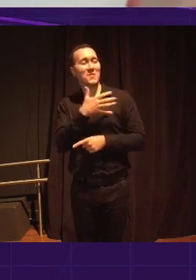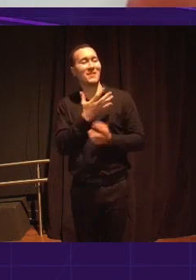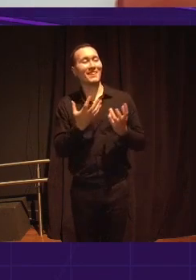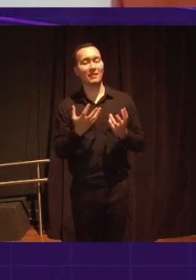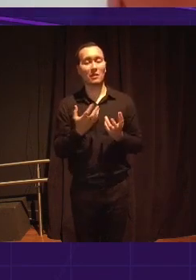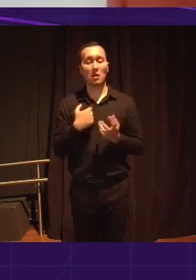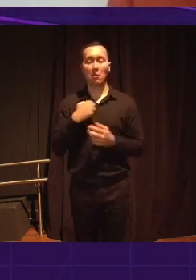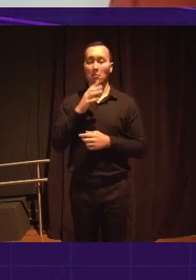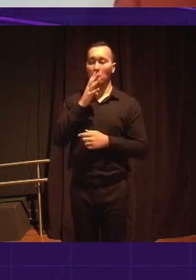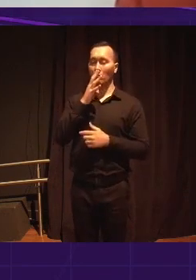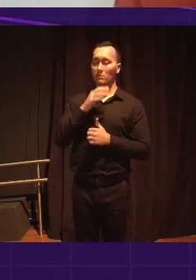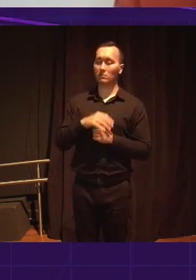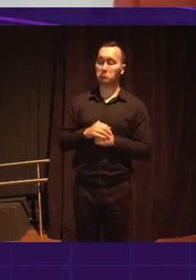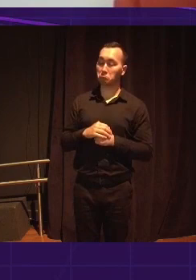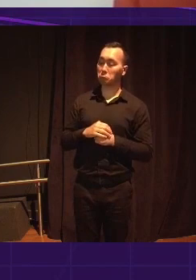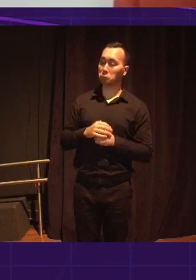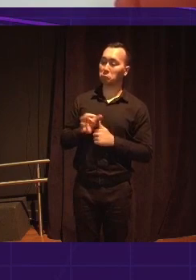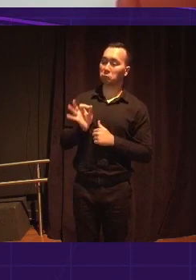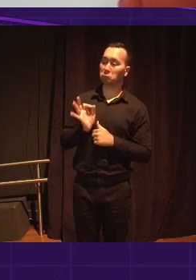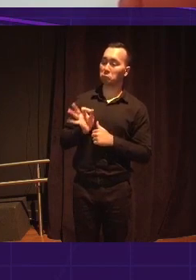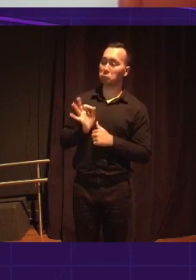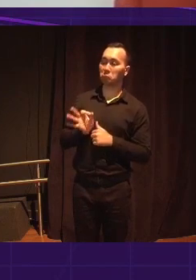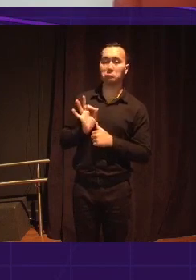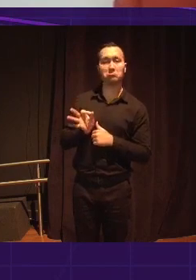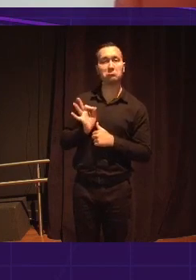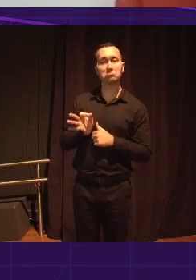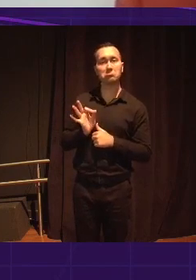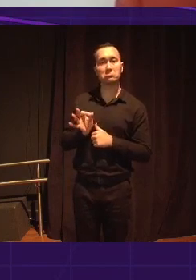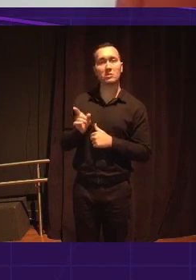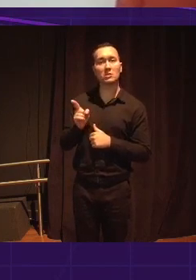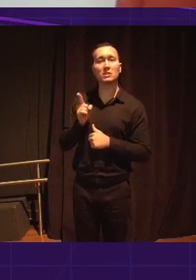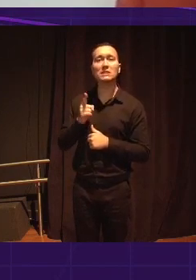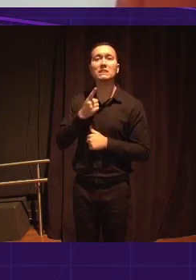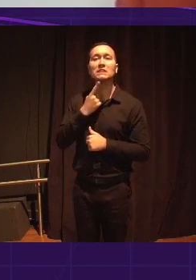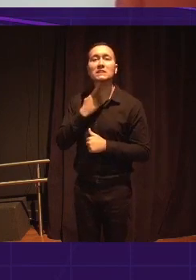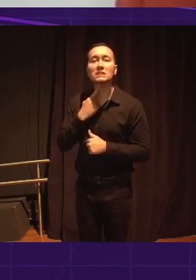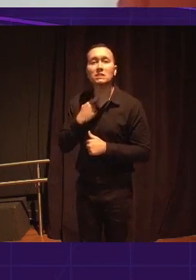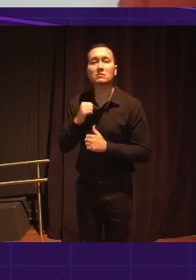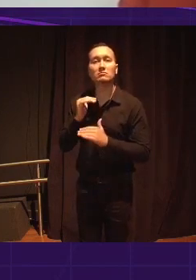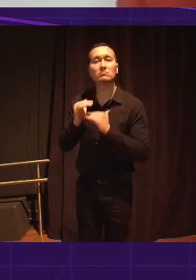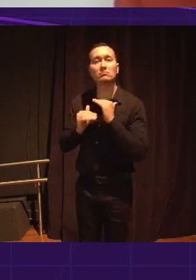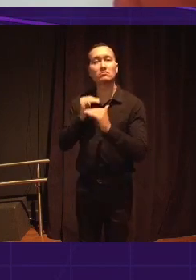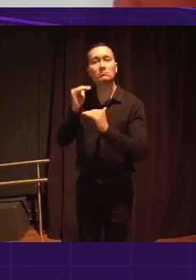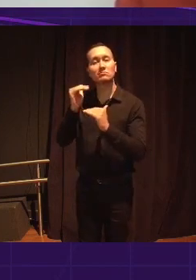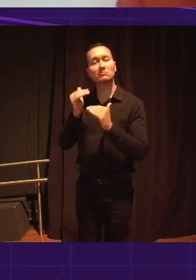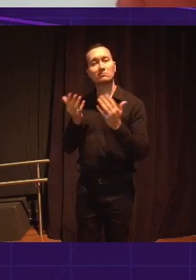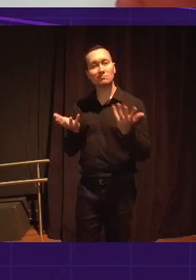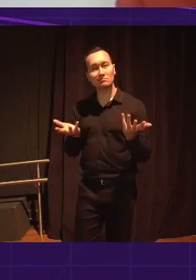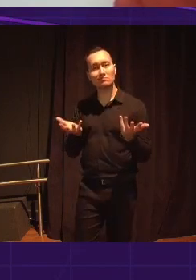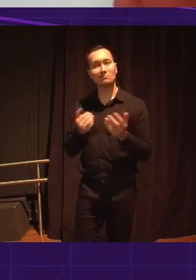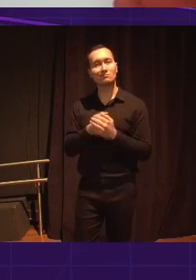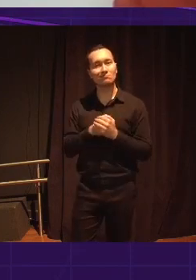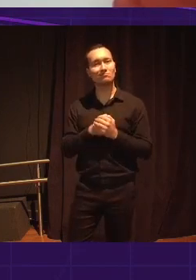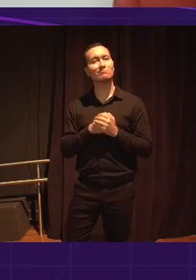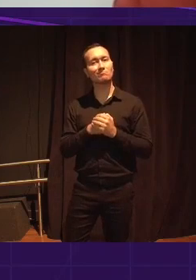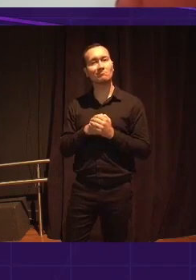de estar sempre buscando coisas novas, foi uma experiência muito bacana e eu não teria